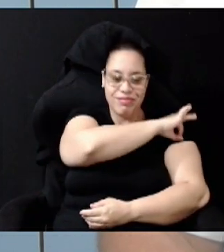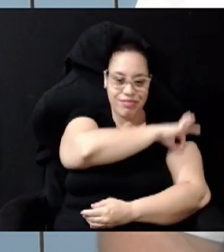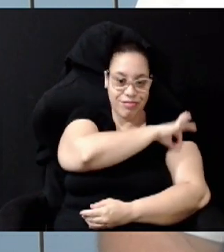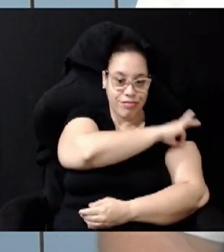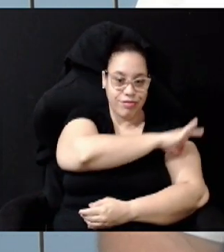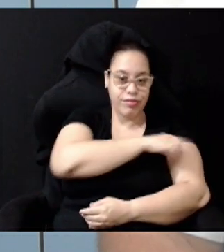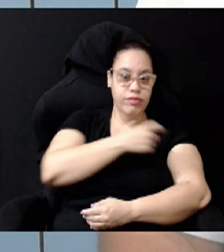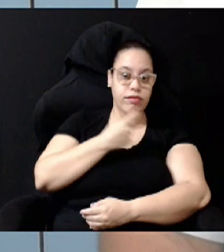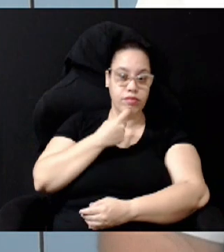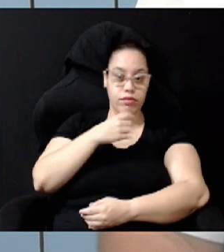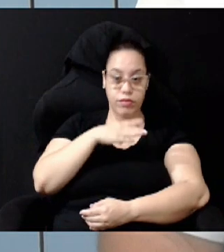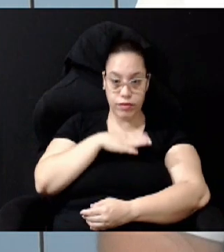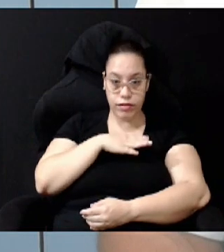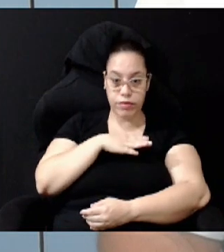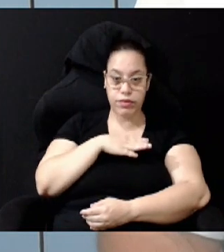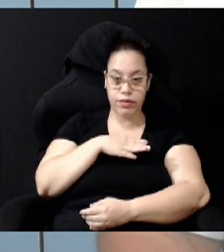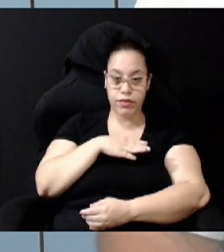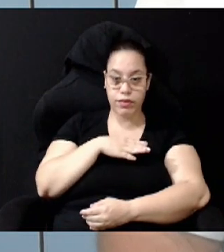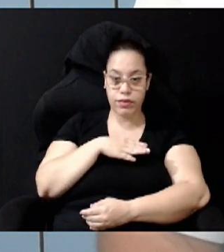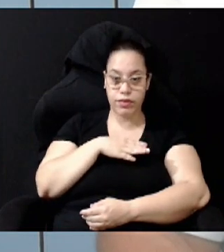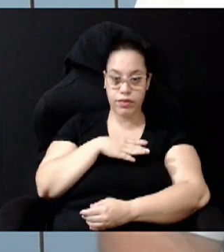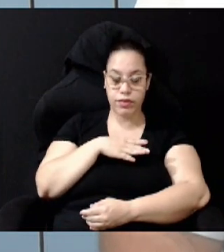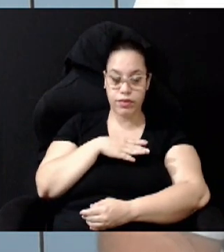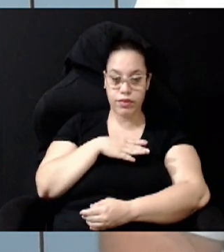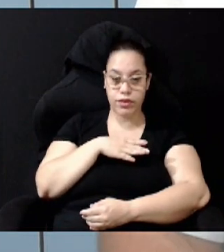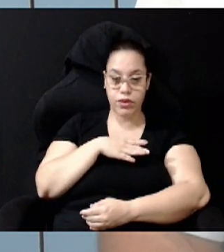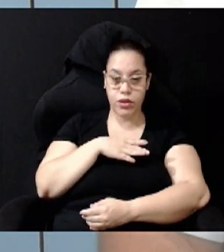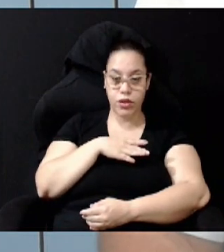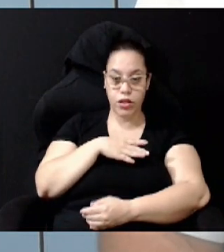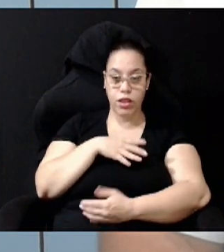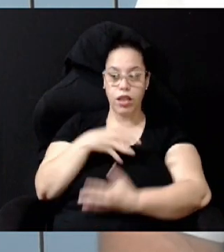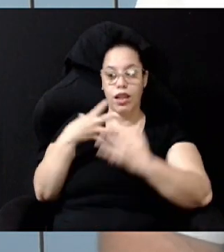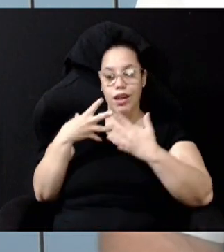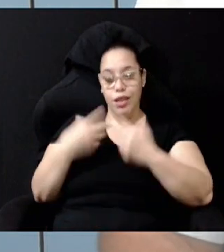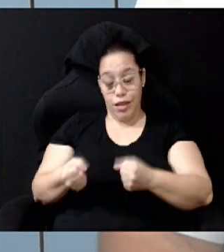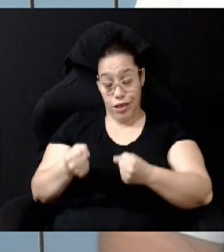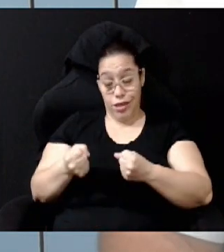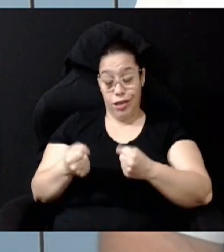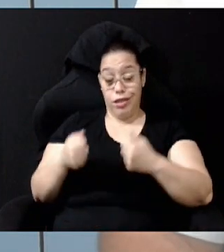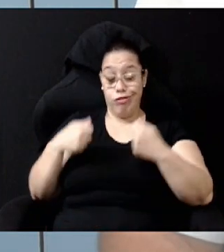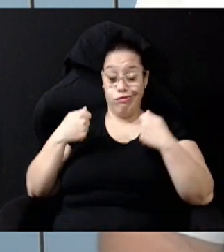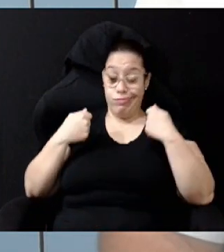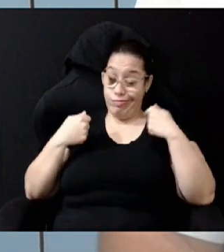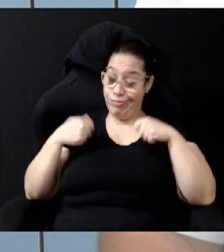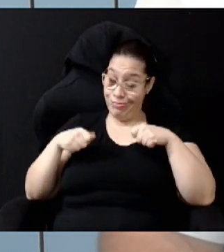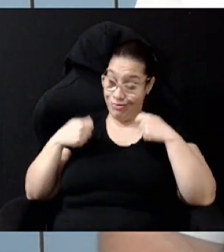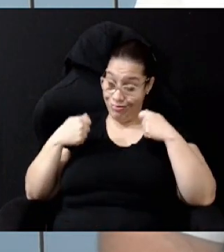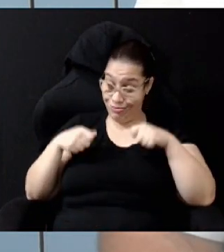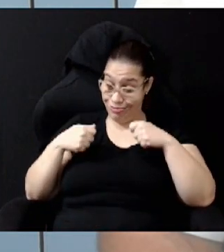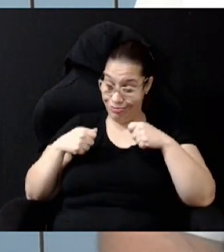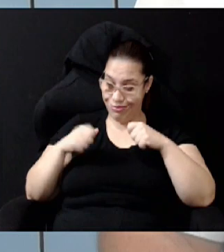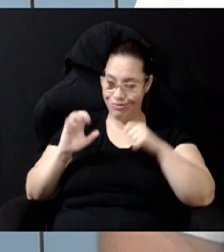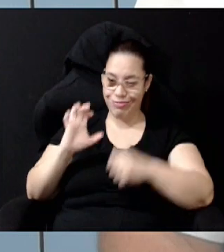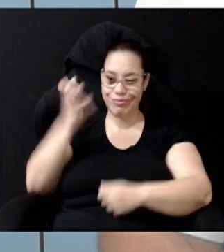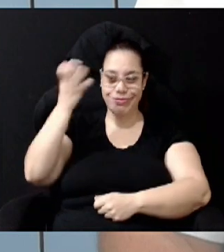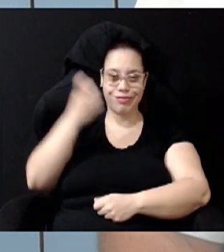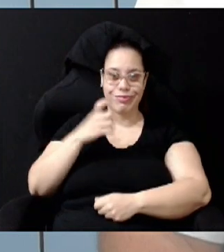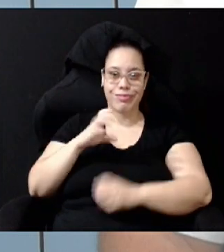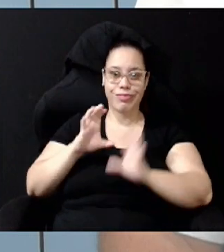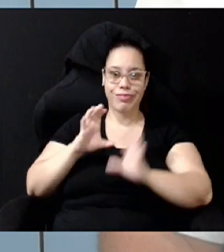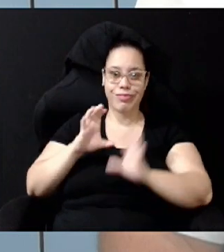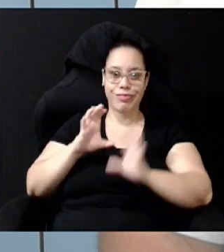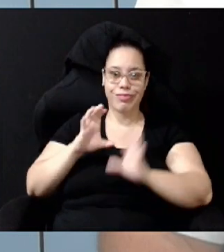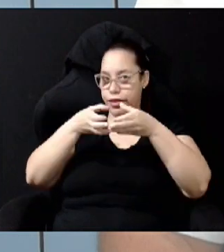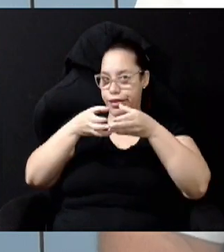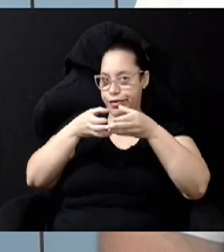Campinas, ela tenha se convencido da necessidade de realizar essa conferência. Desceu